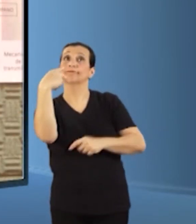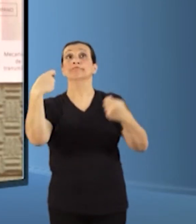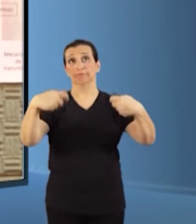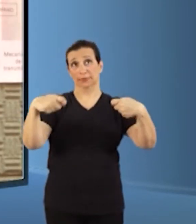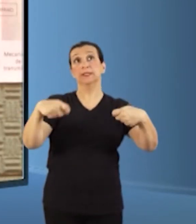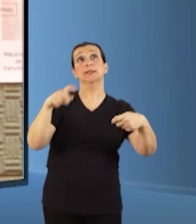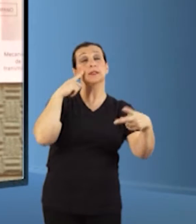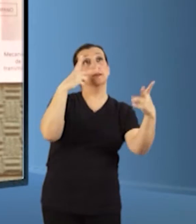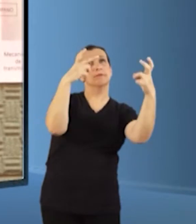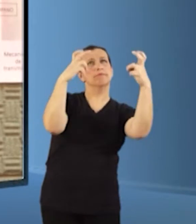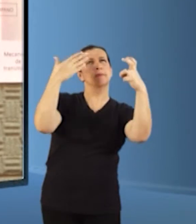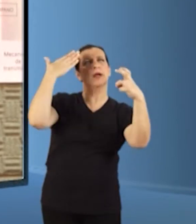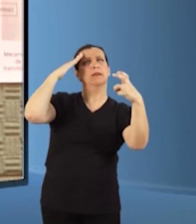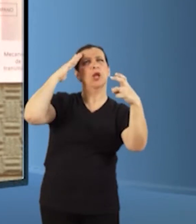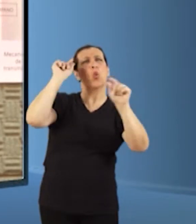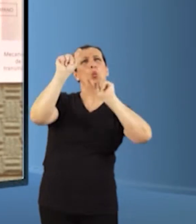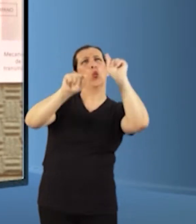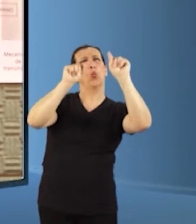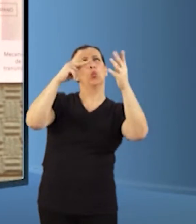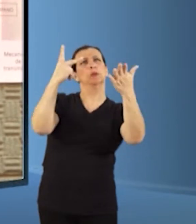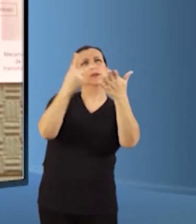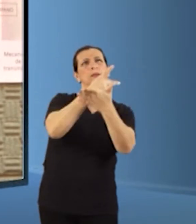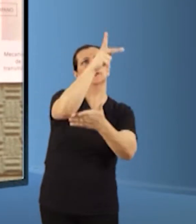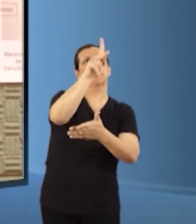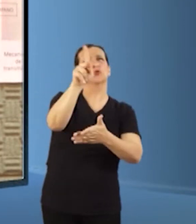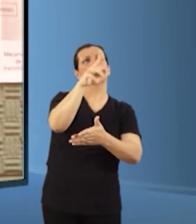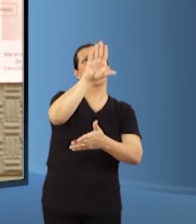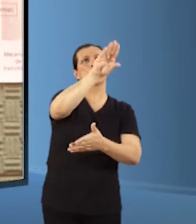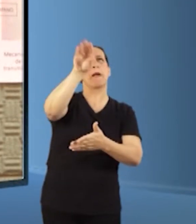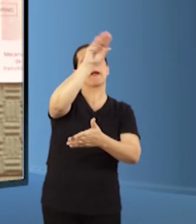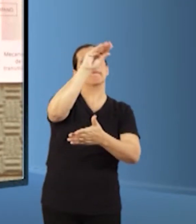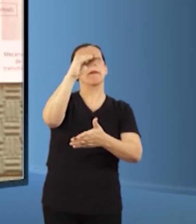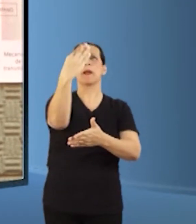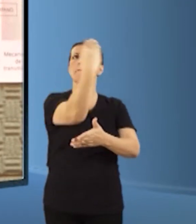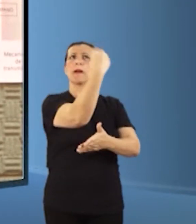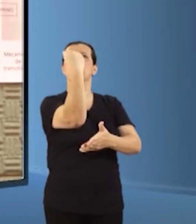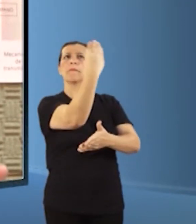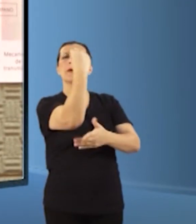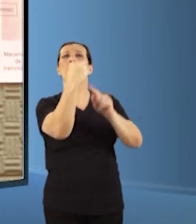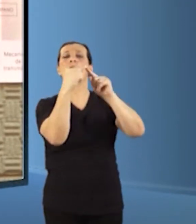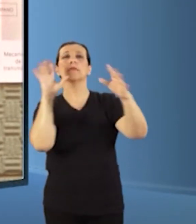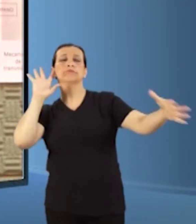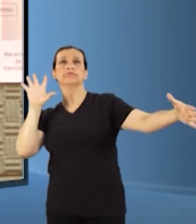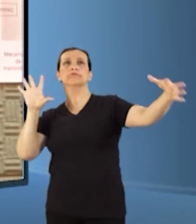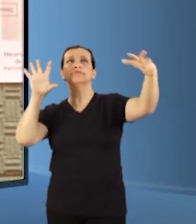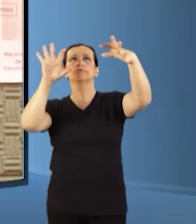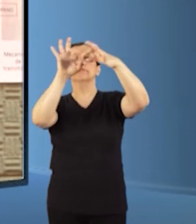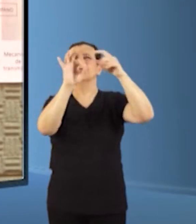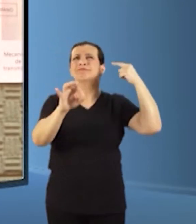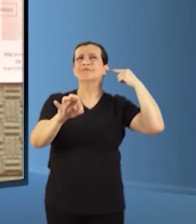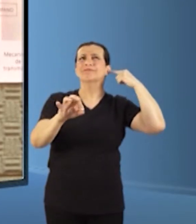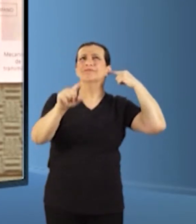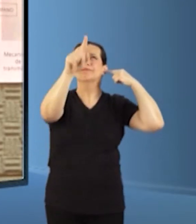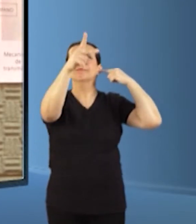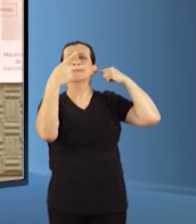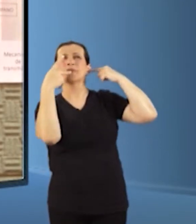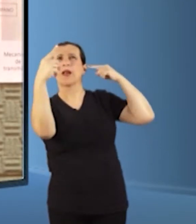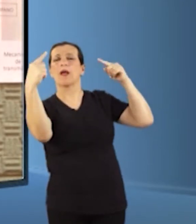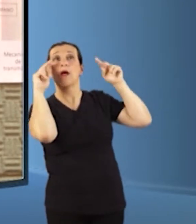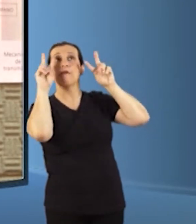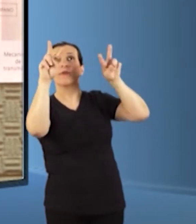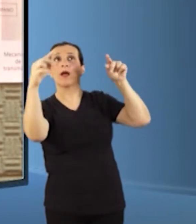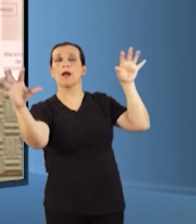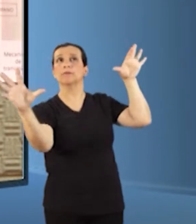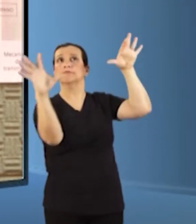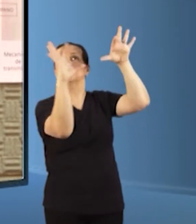leitura labial muitas vezes para poder ter um entendimento daquilo que aquela professora está falando, para que ela una o que ela ouve ao que